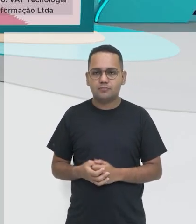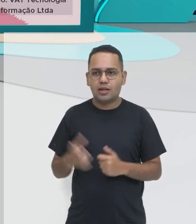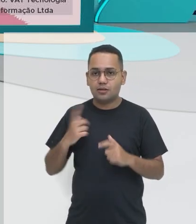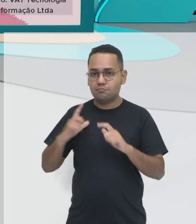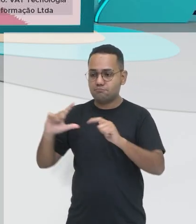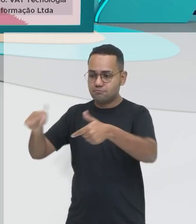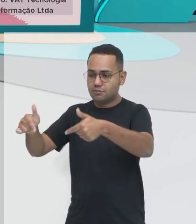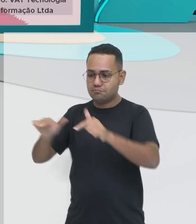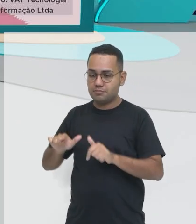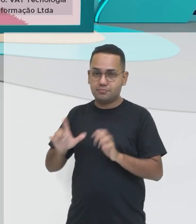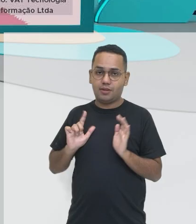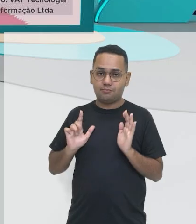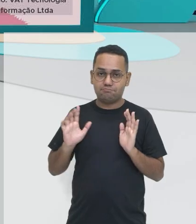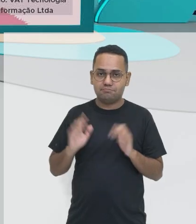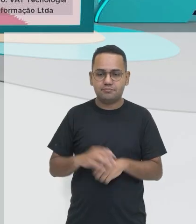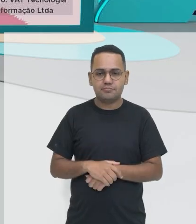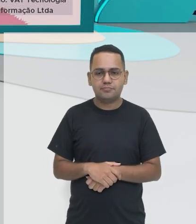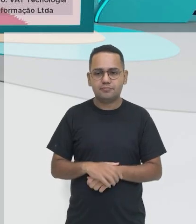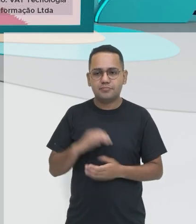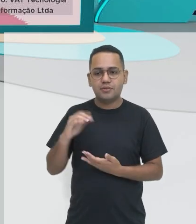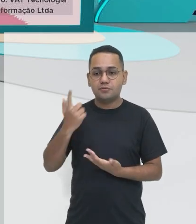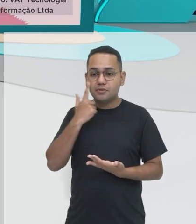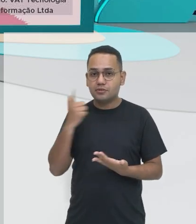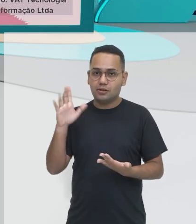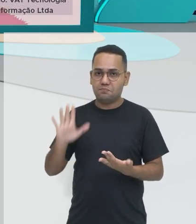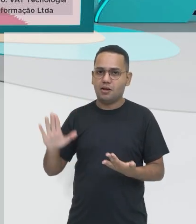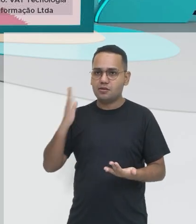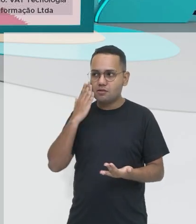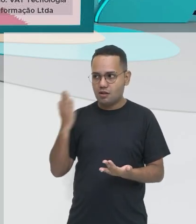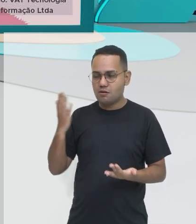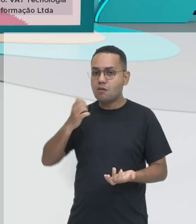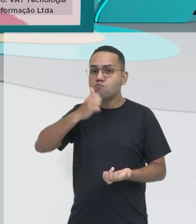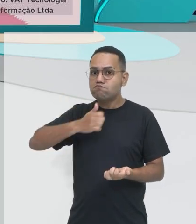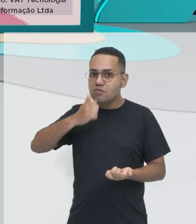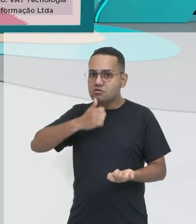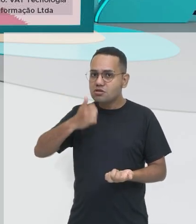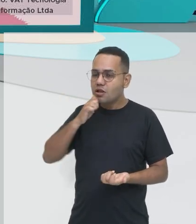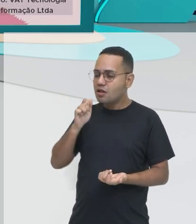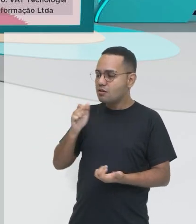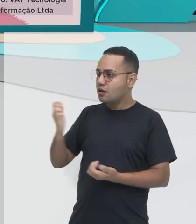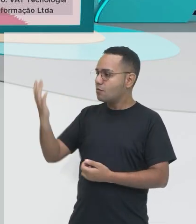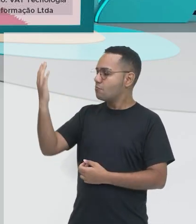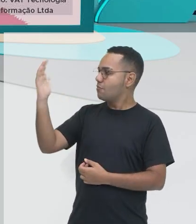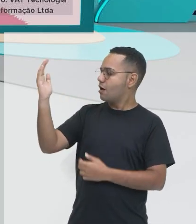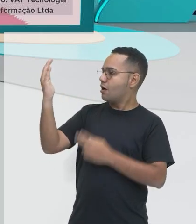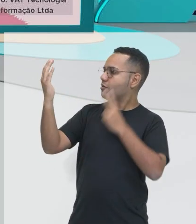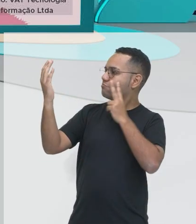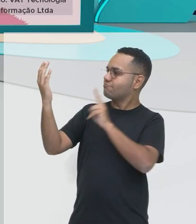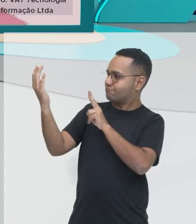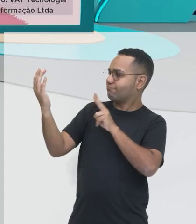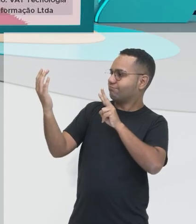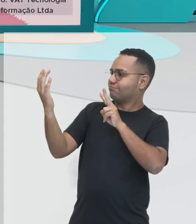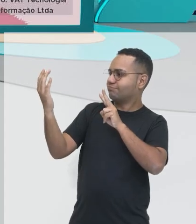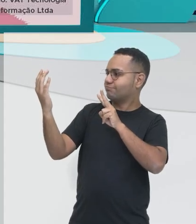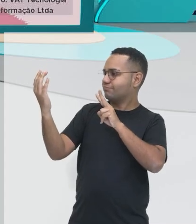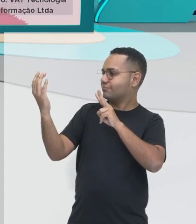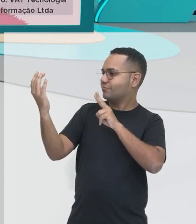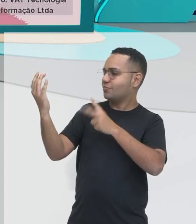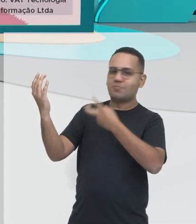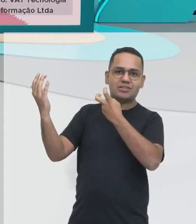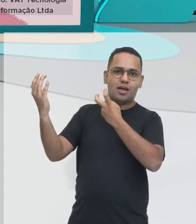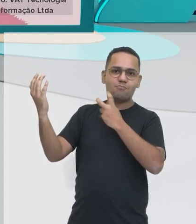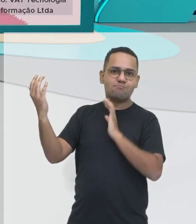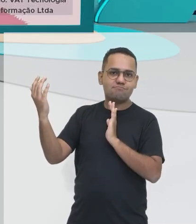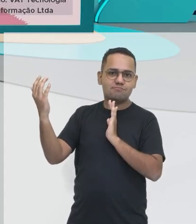né? Por exemplo, quando uma pessoa se olha no espelho, como a nossa personagem aqui, ela vai se ver no espelho. Então ela olha e ela vê a si mesma.